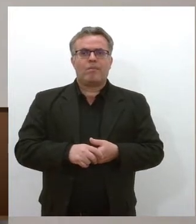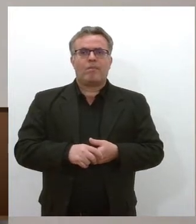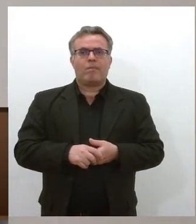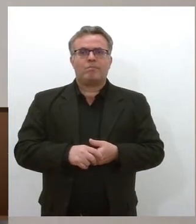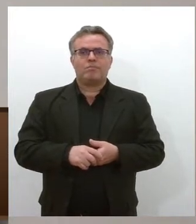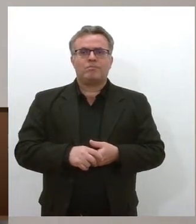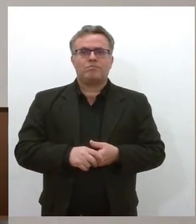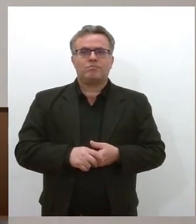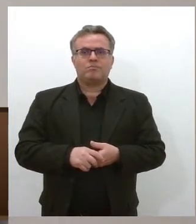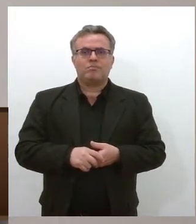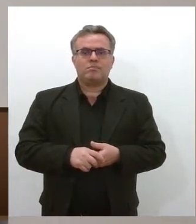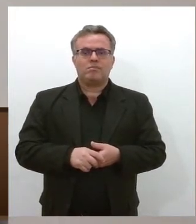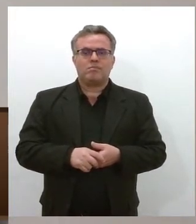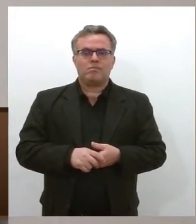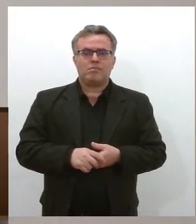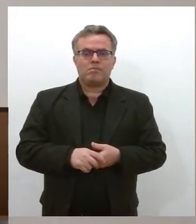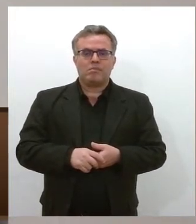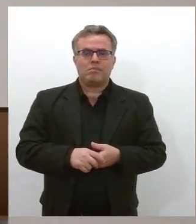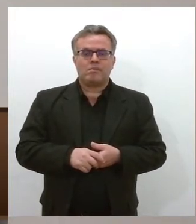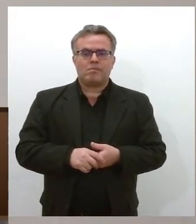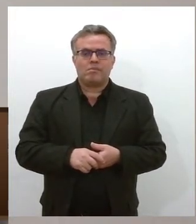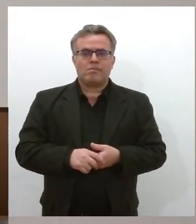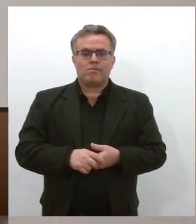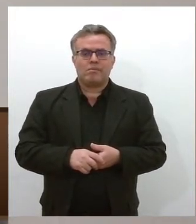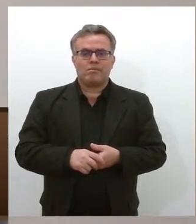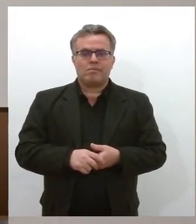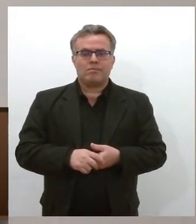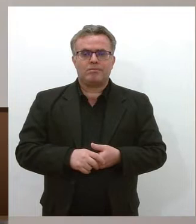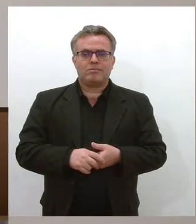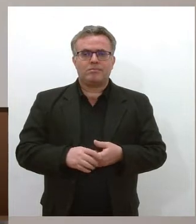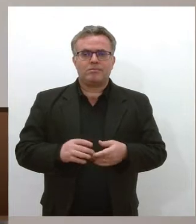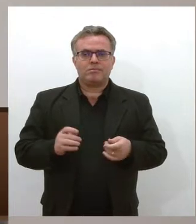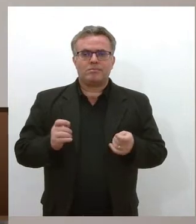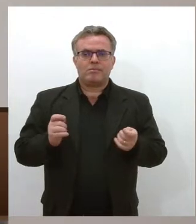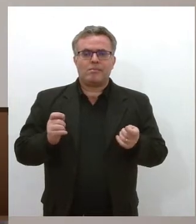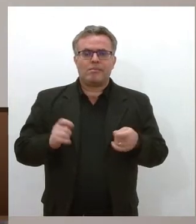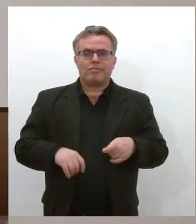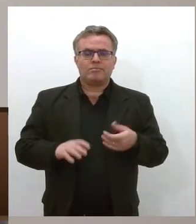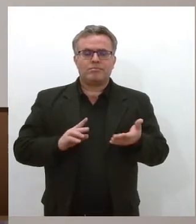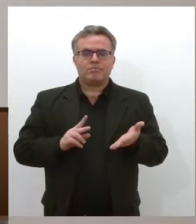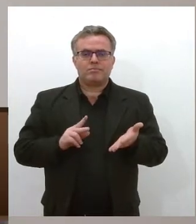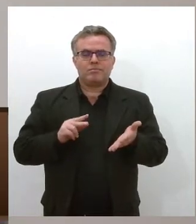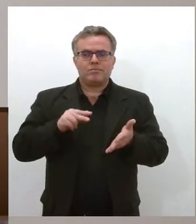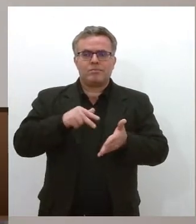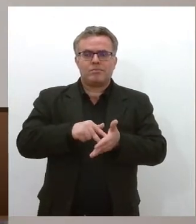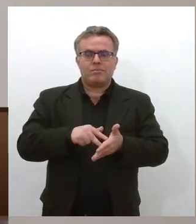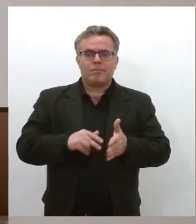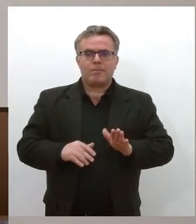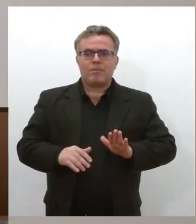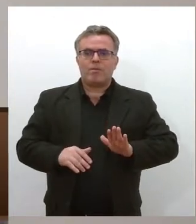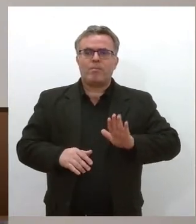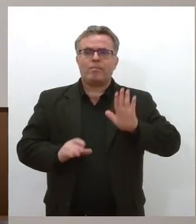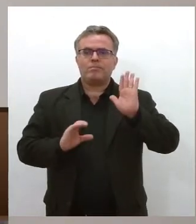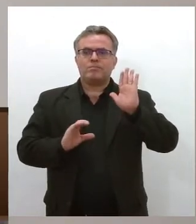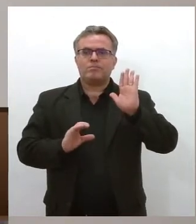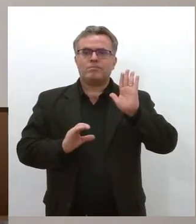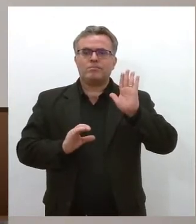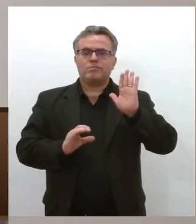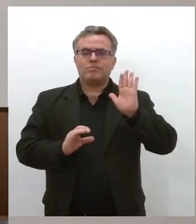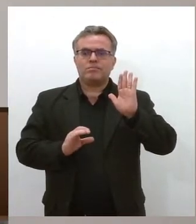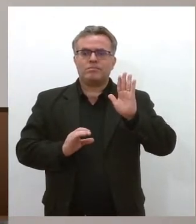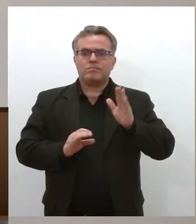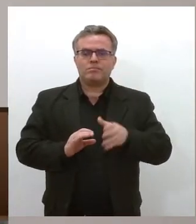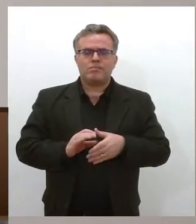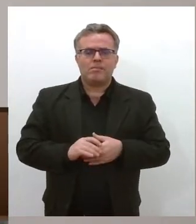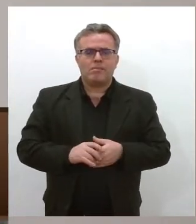buscadoras também, e possam se colocar realmente ali como candidatos a